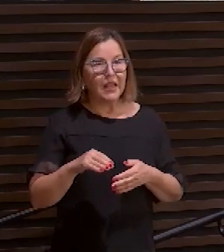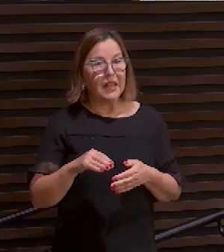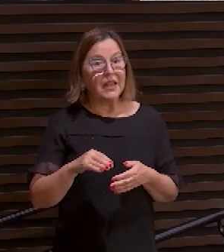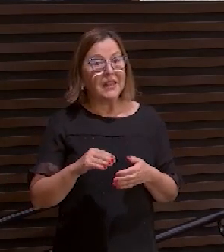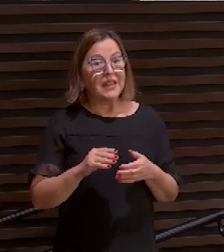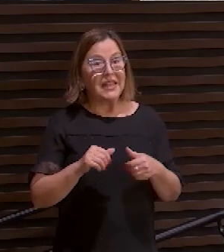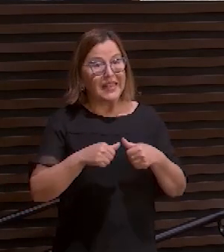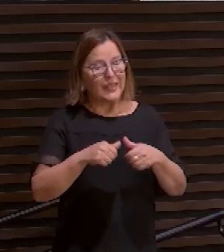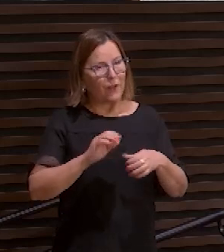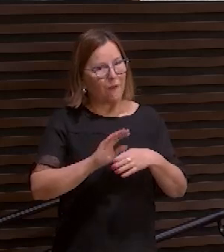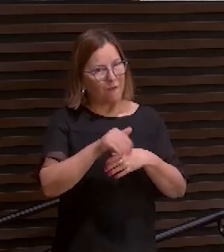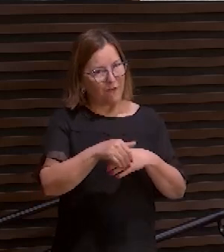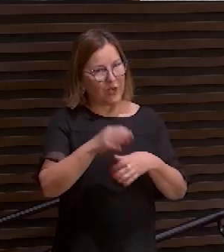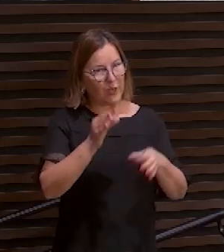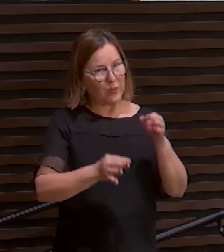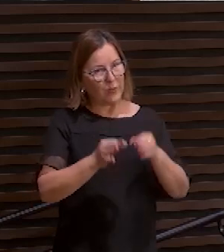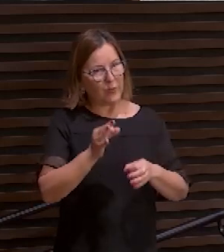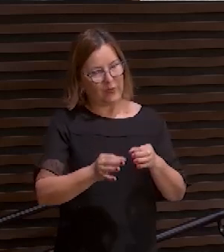Mas